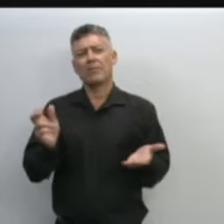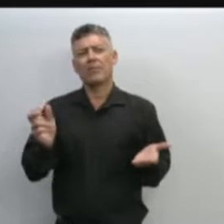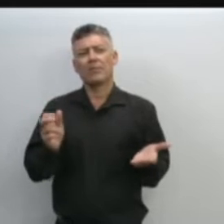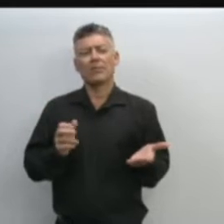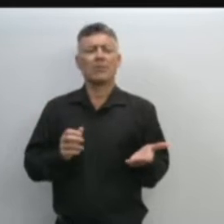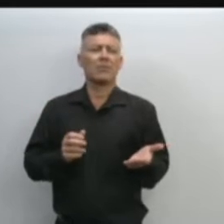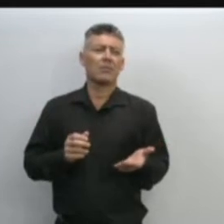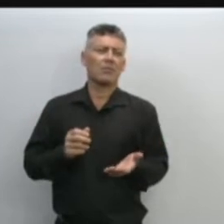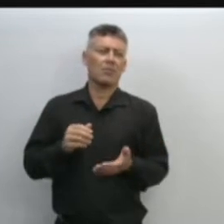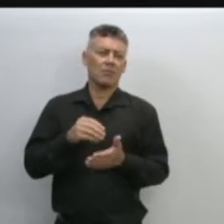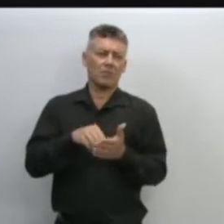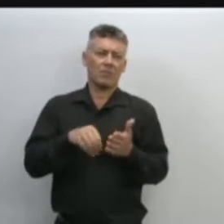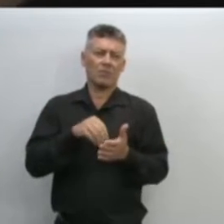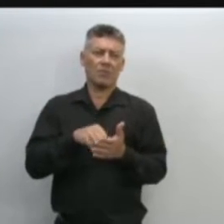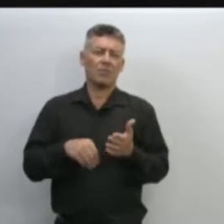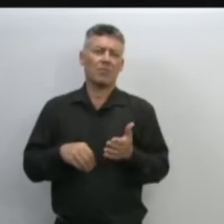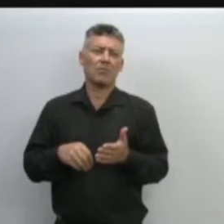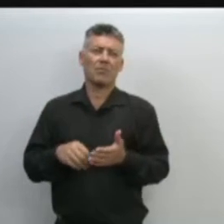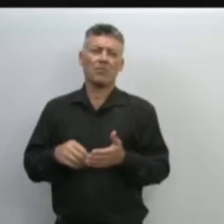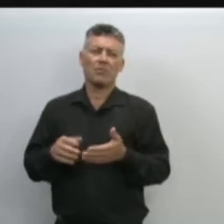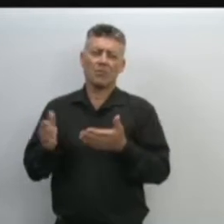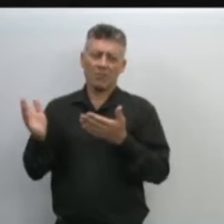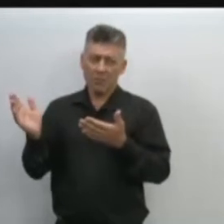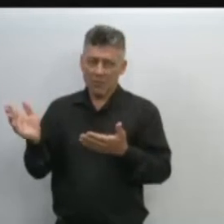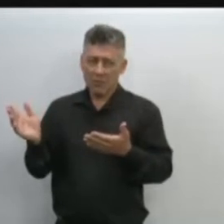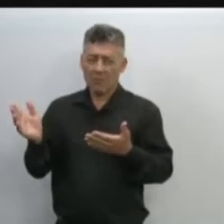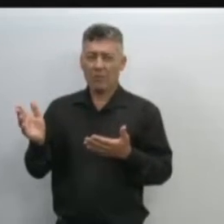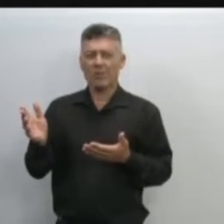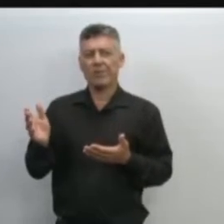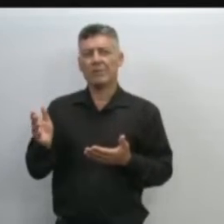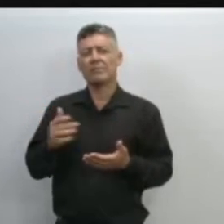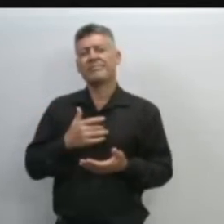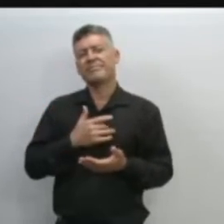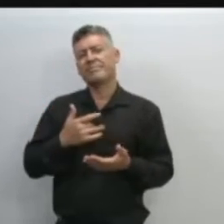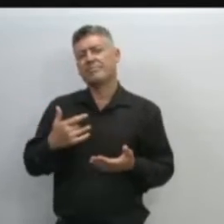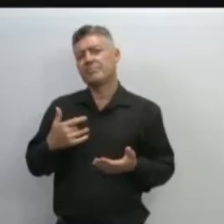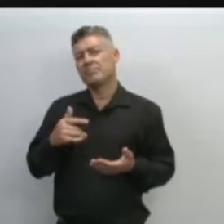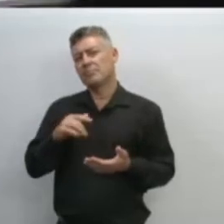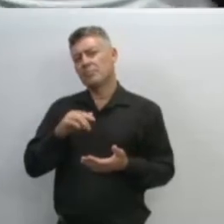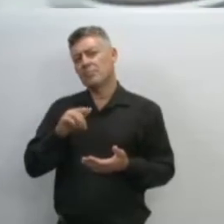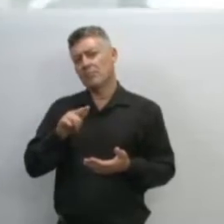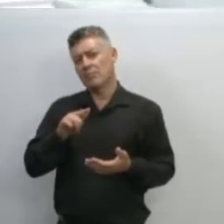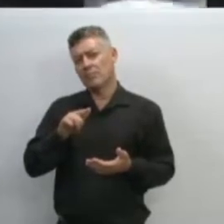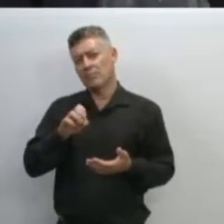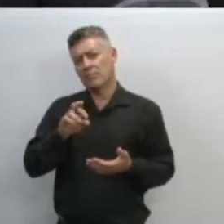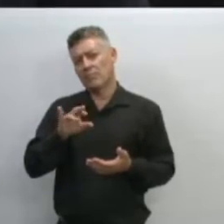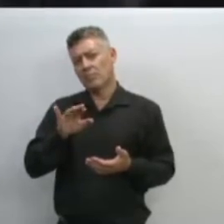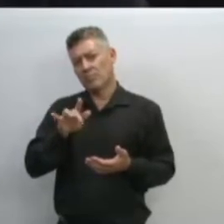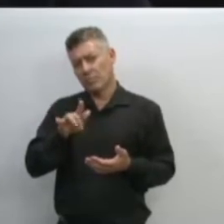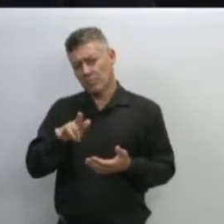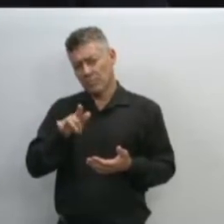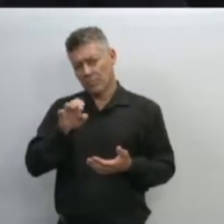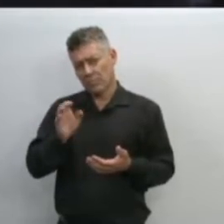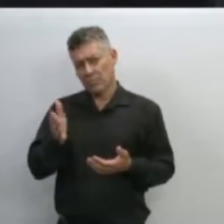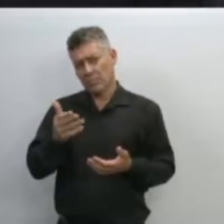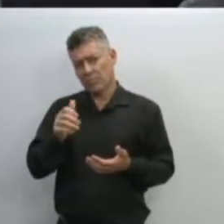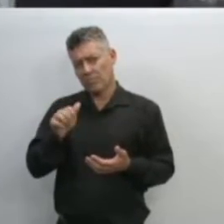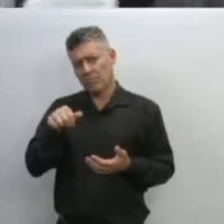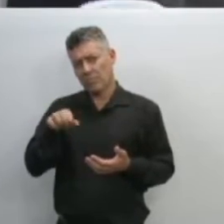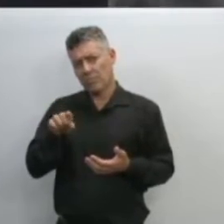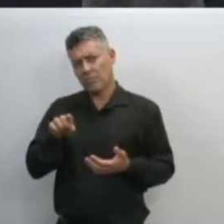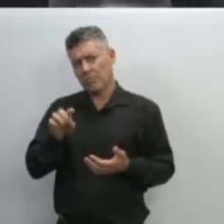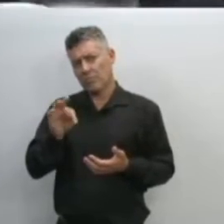com o secretário, aqui aproveito a parte, o secretário de Saúde, Jorge Antônio, ele nos